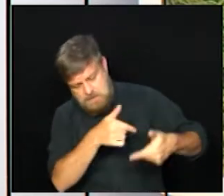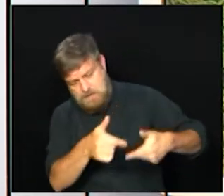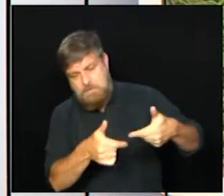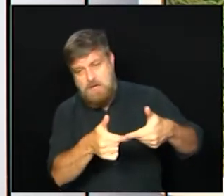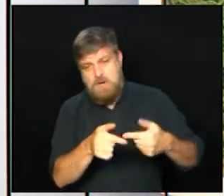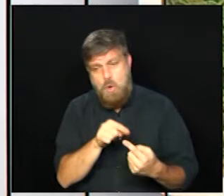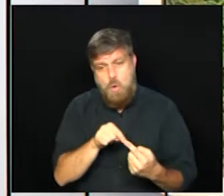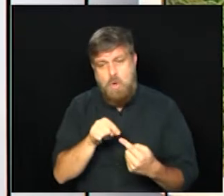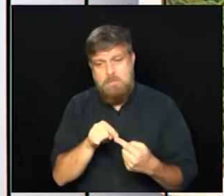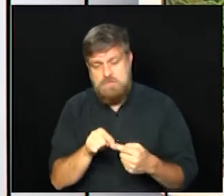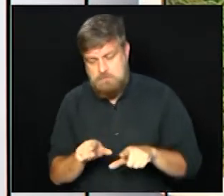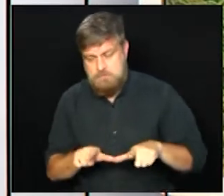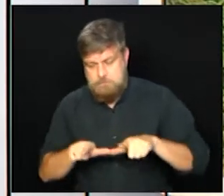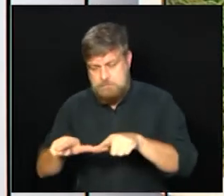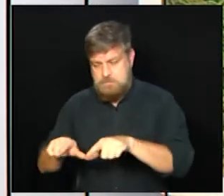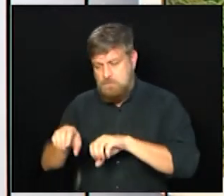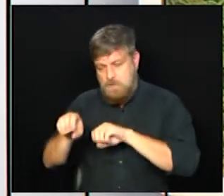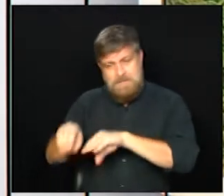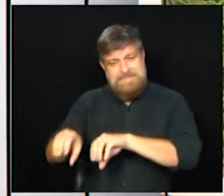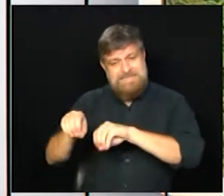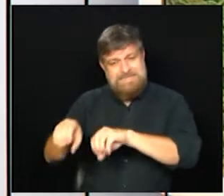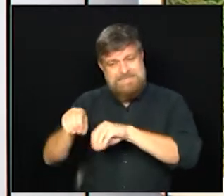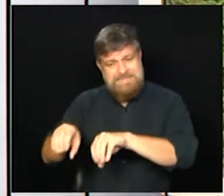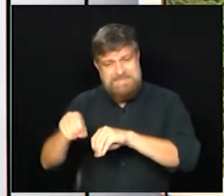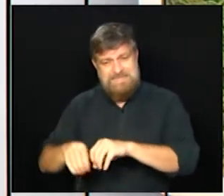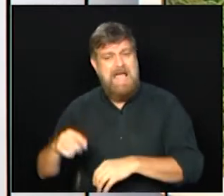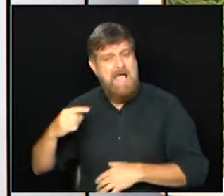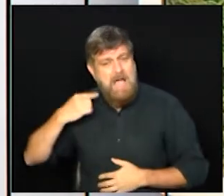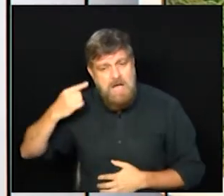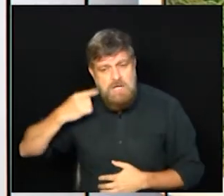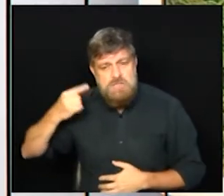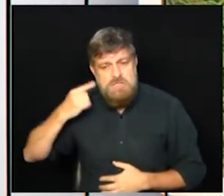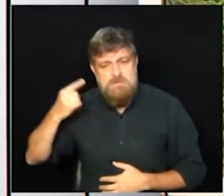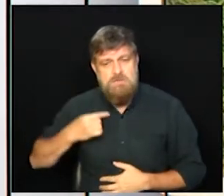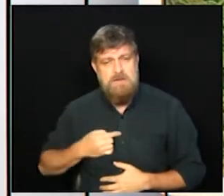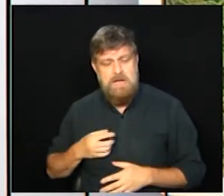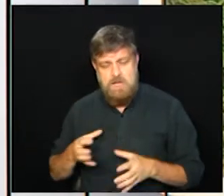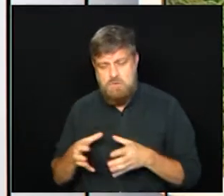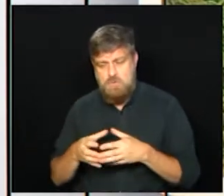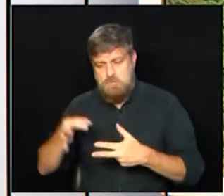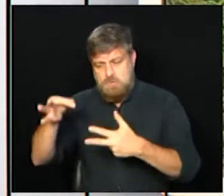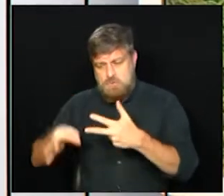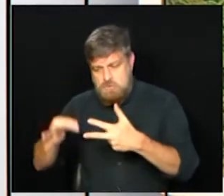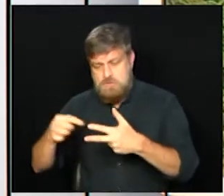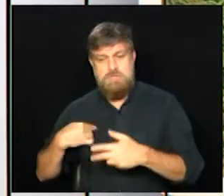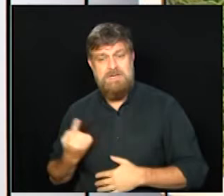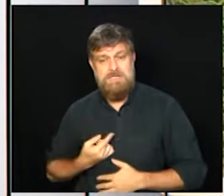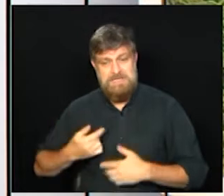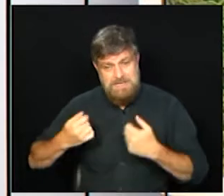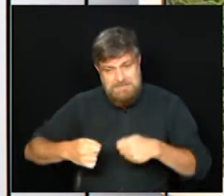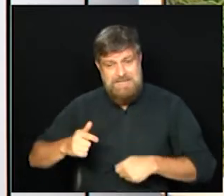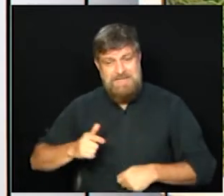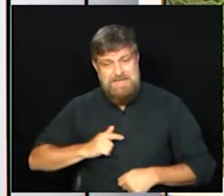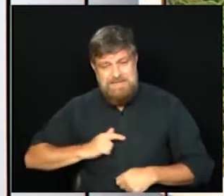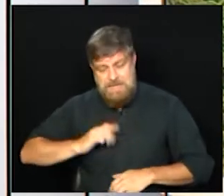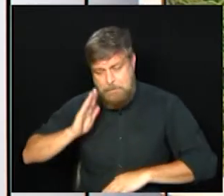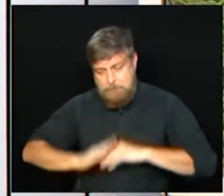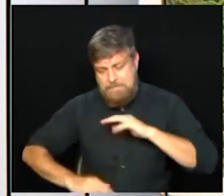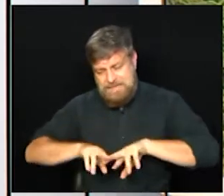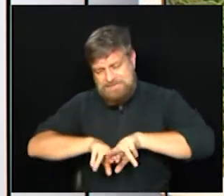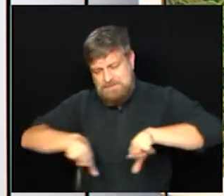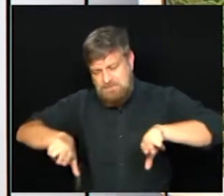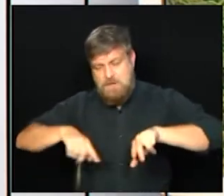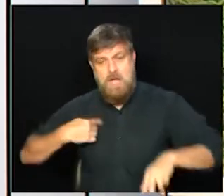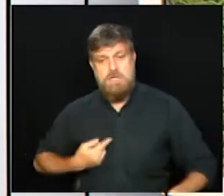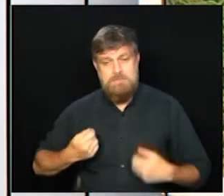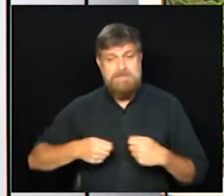de formação dos advogados, dos corpos jurídicos, enfim. A gente precisa ter esse tipo de coisa e a gente precisa